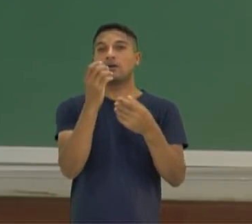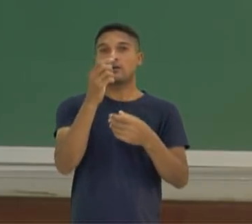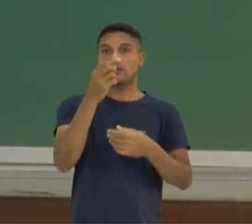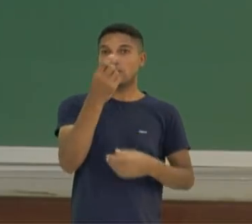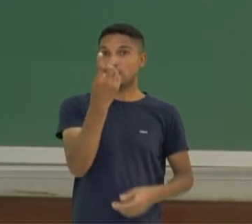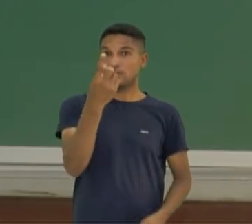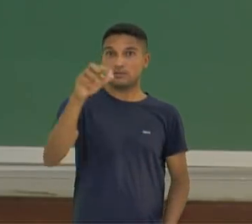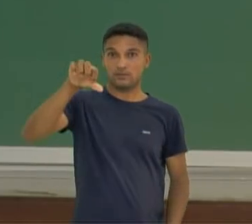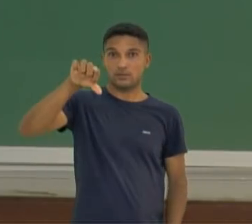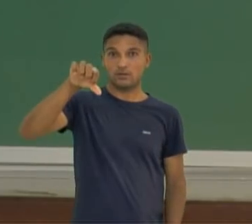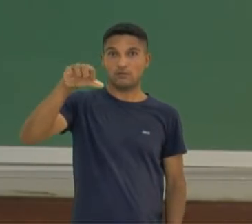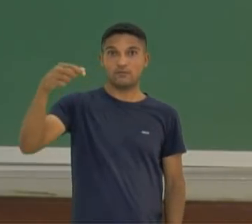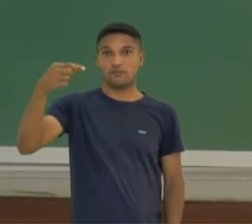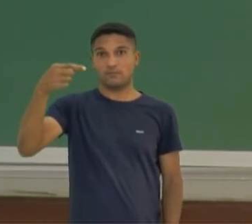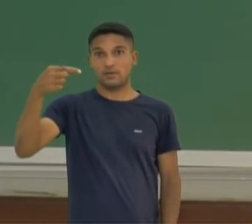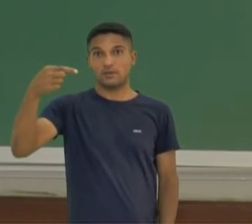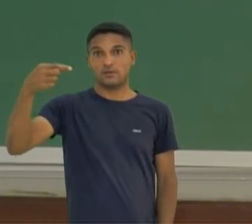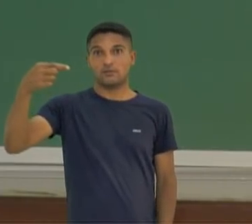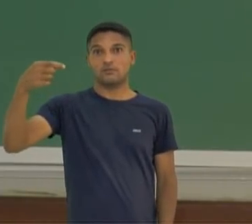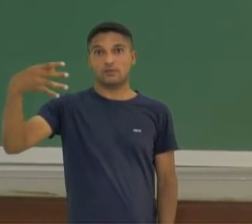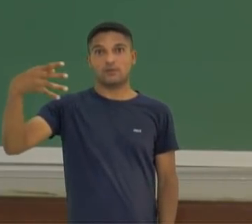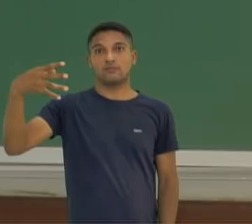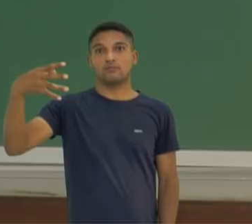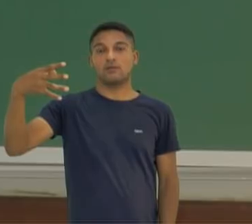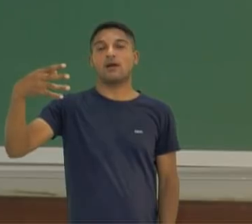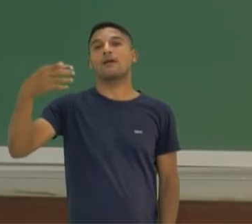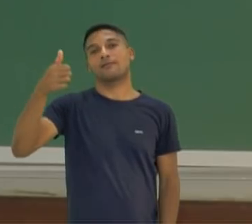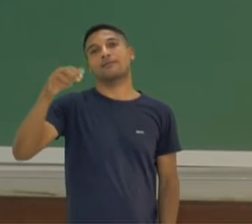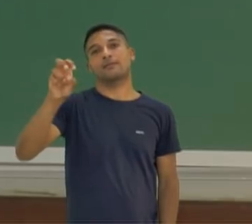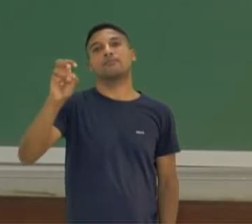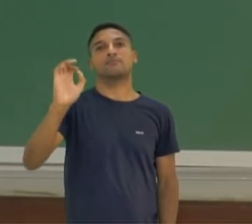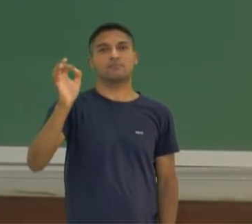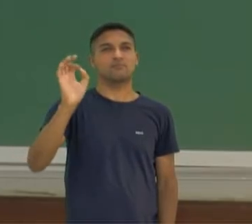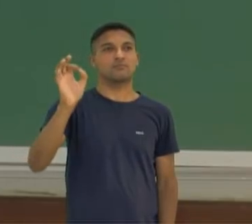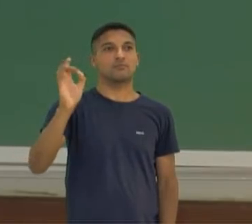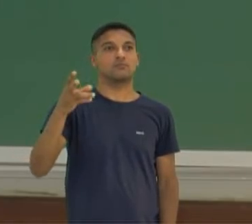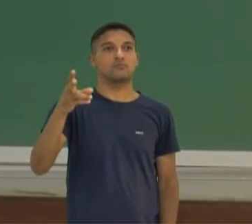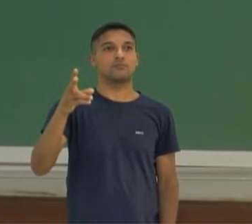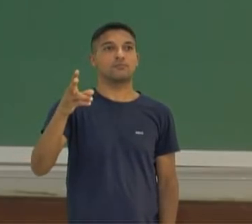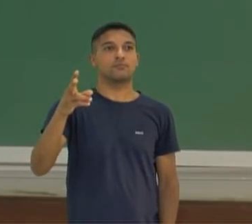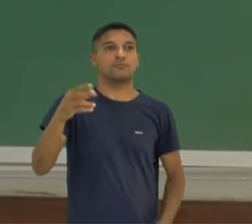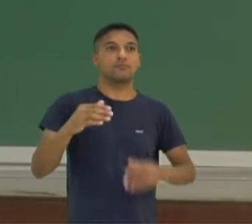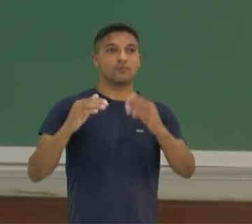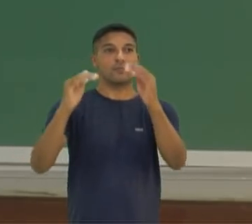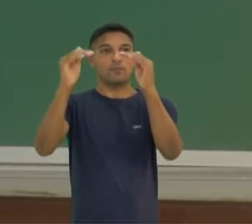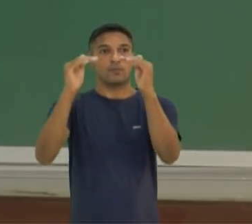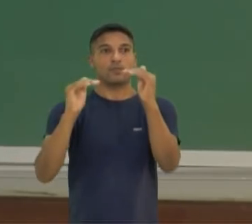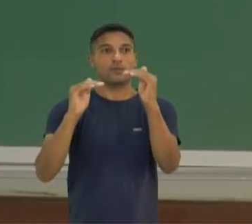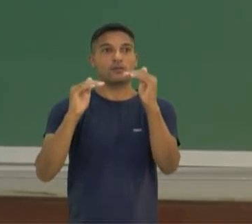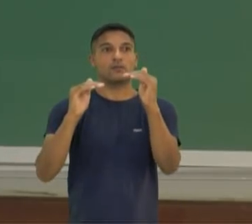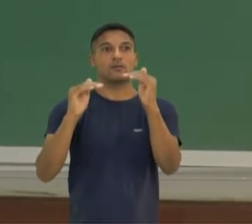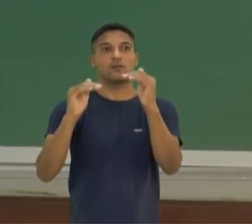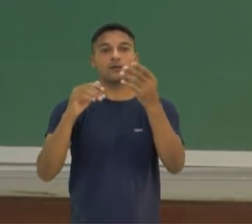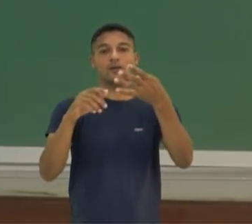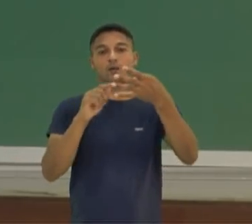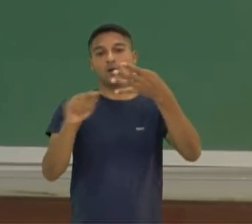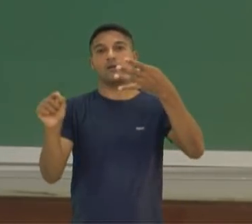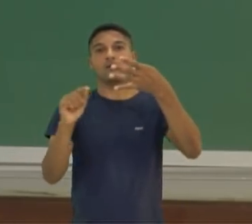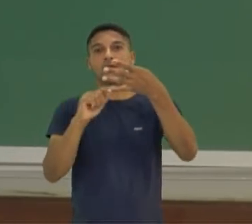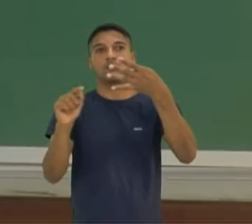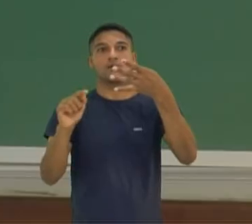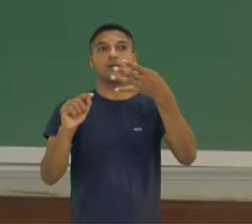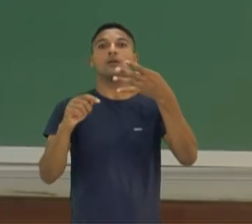menos 4, 15. Tudo bem até aí. Aqui, na próxima linha, que é a nossa quarta linha,